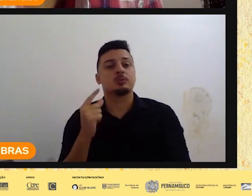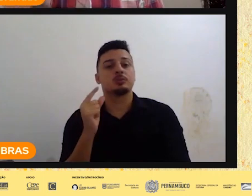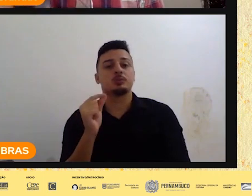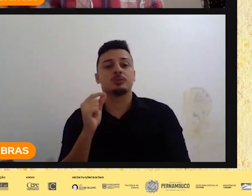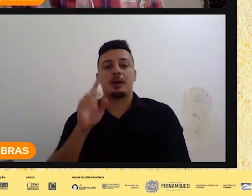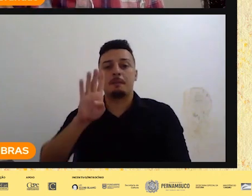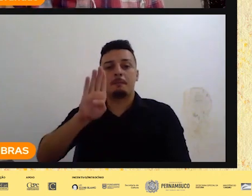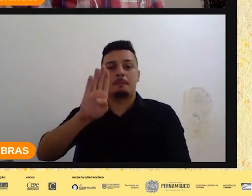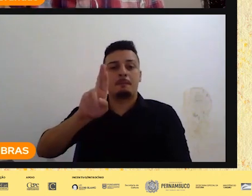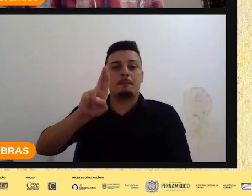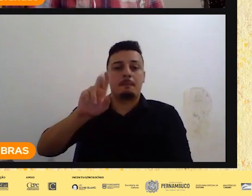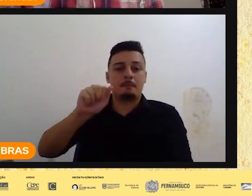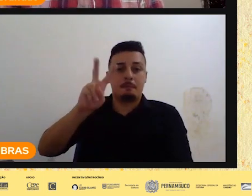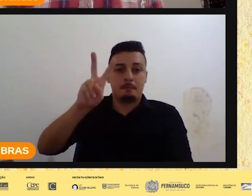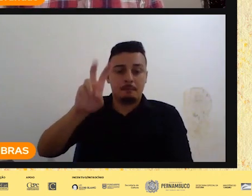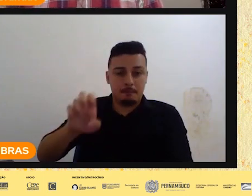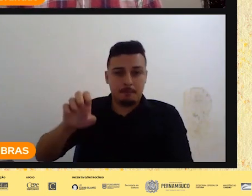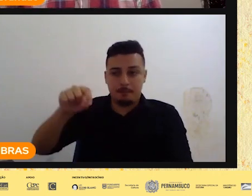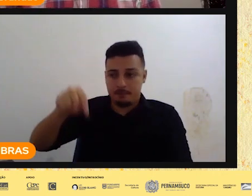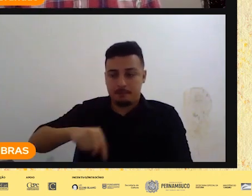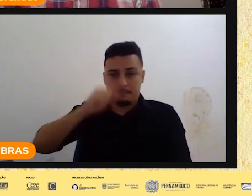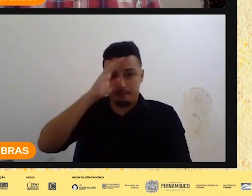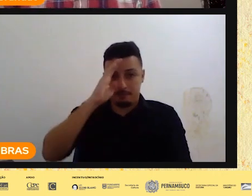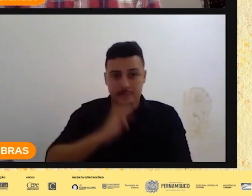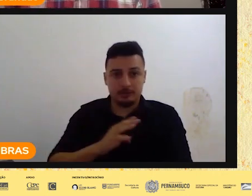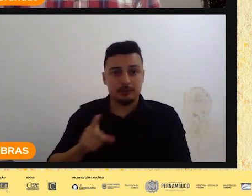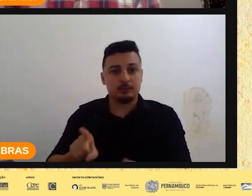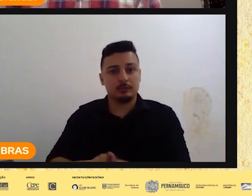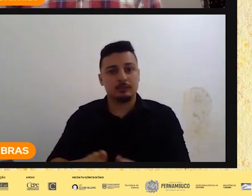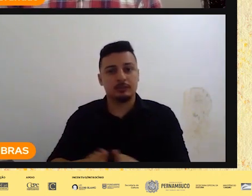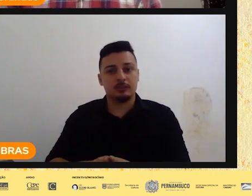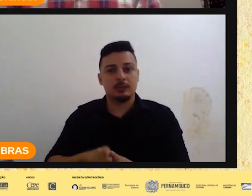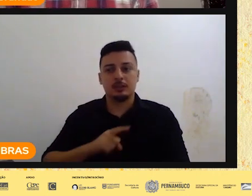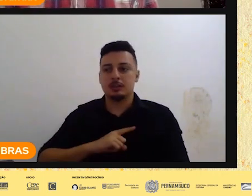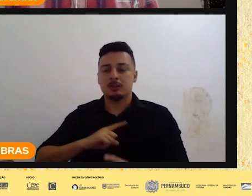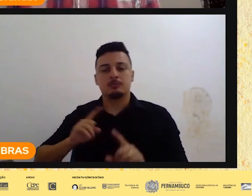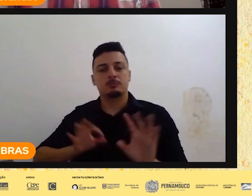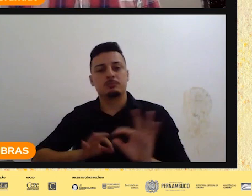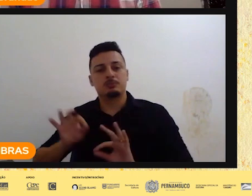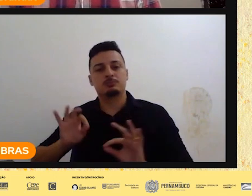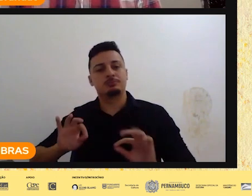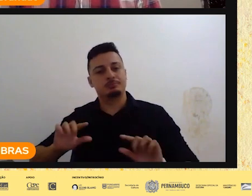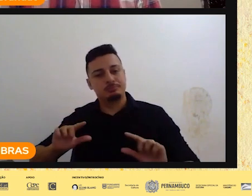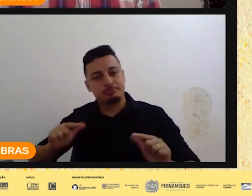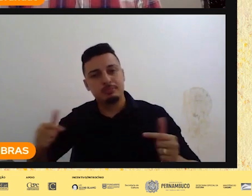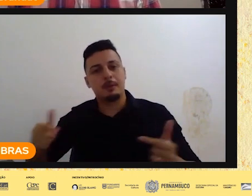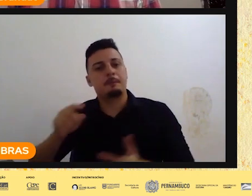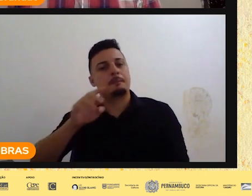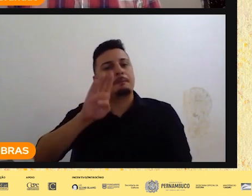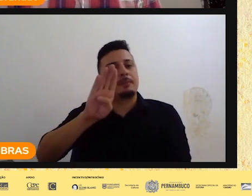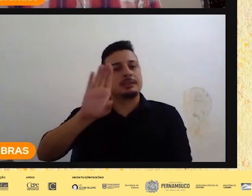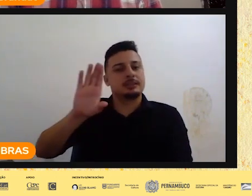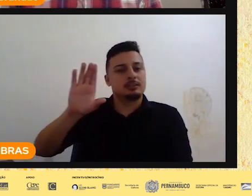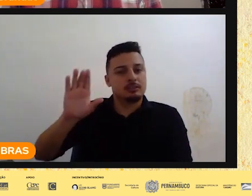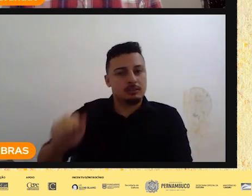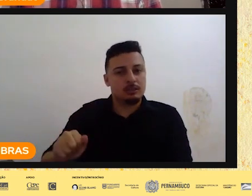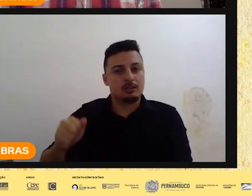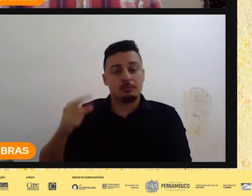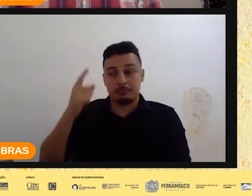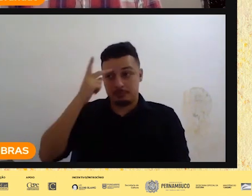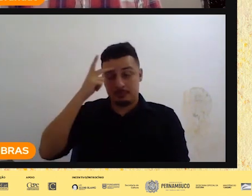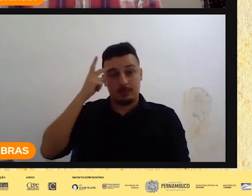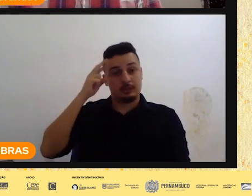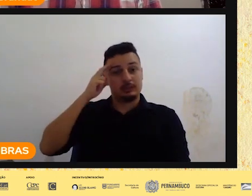que é a Associação de Produtoras Brasileiras, e também tive na gestão da BCA, como diretora, depois como conselheira, e